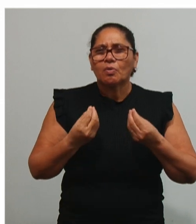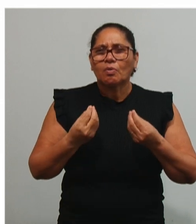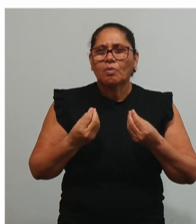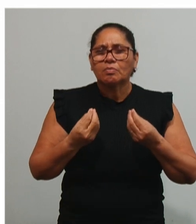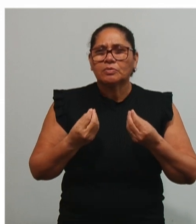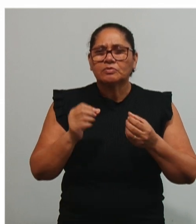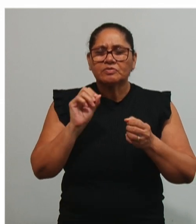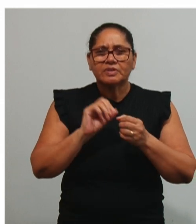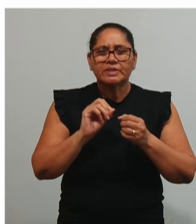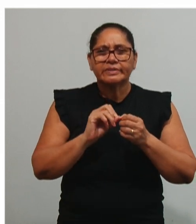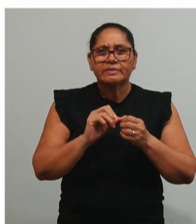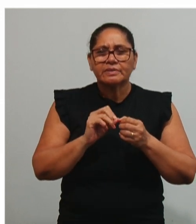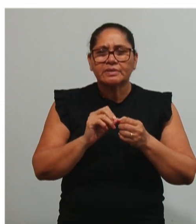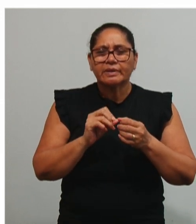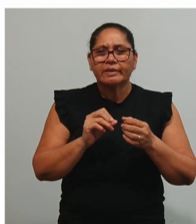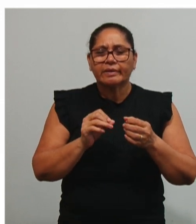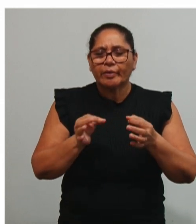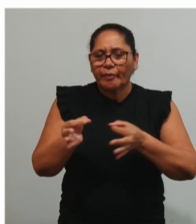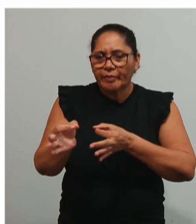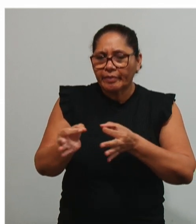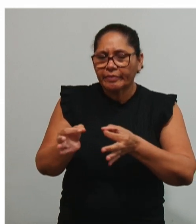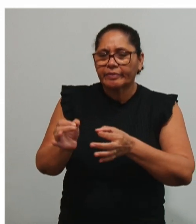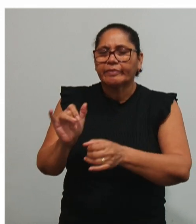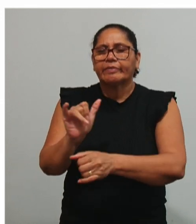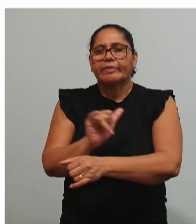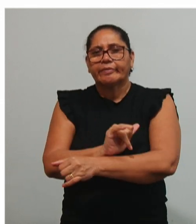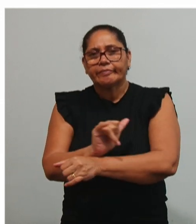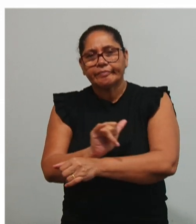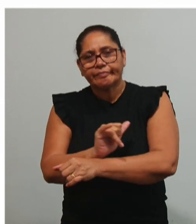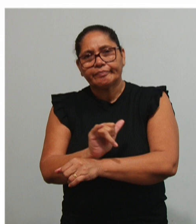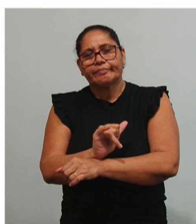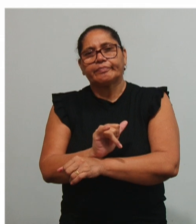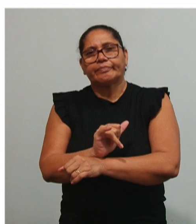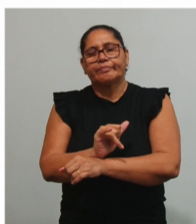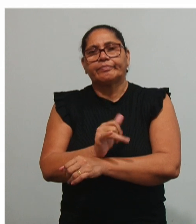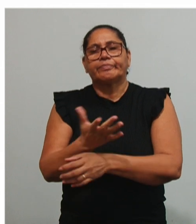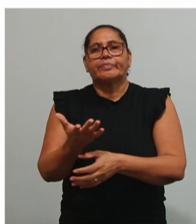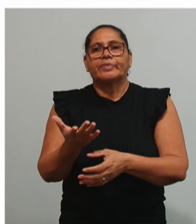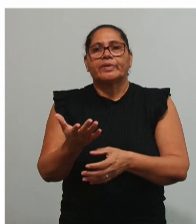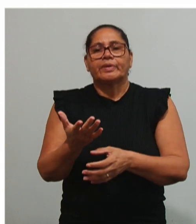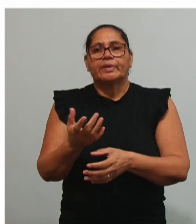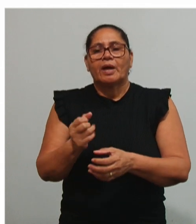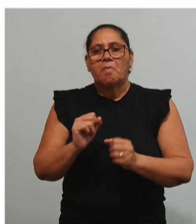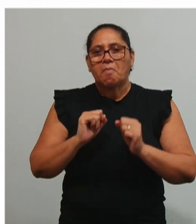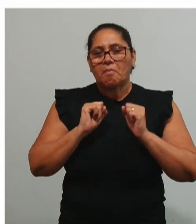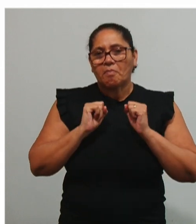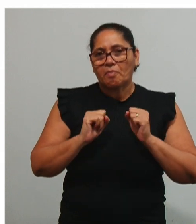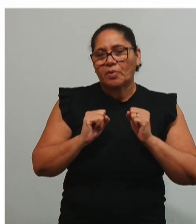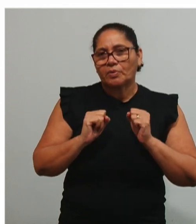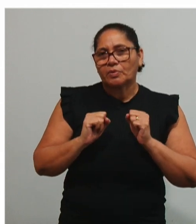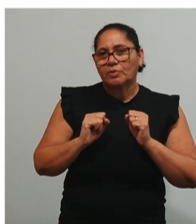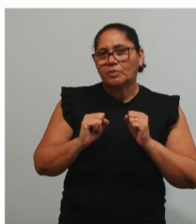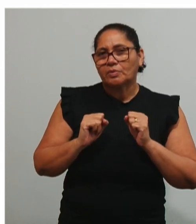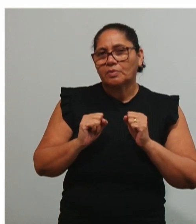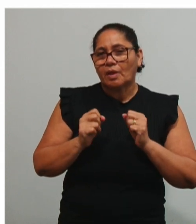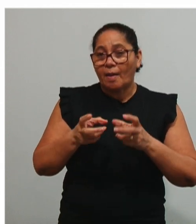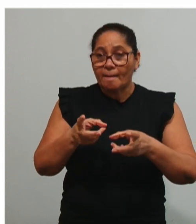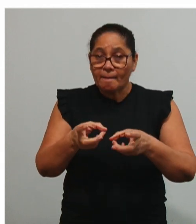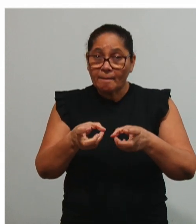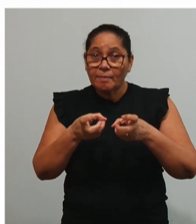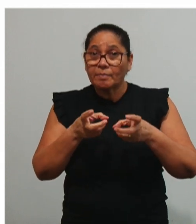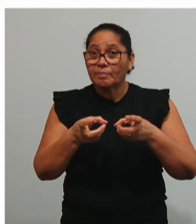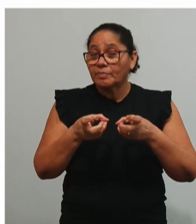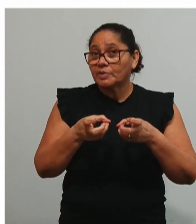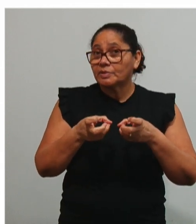de operacionalizar a estratégia. Então, é por meio do planejamento que eu posso tanto conceber